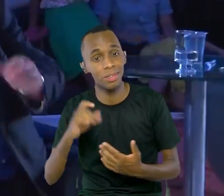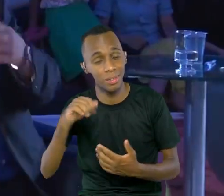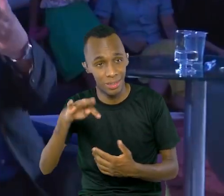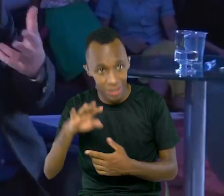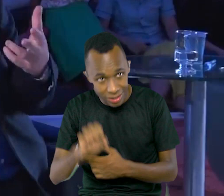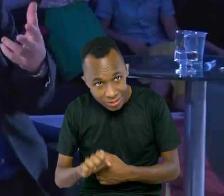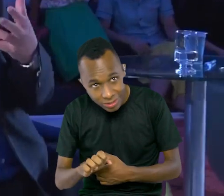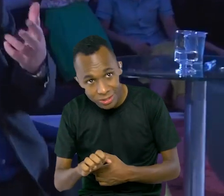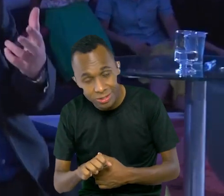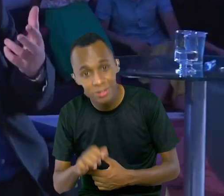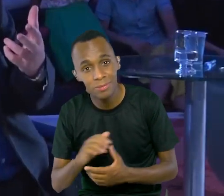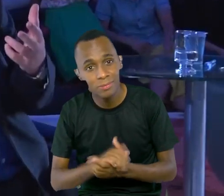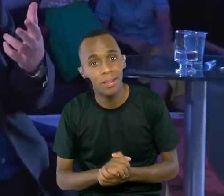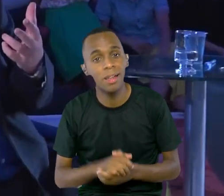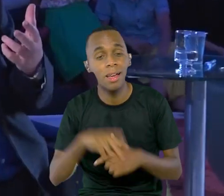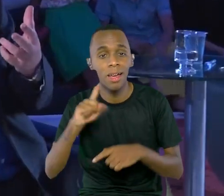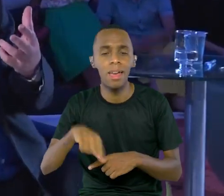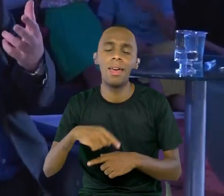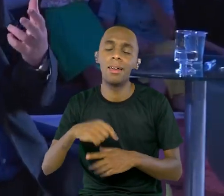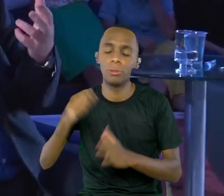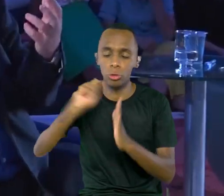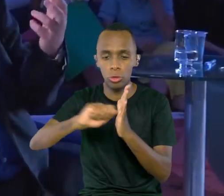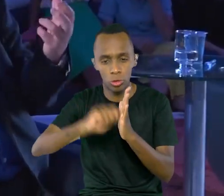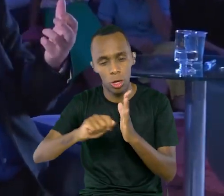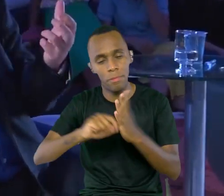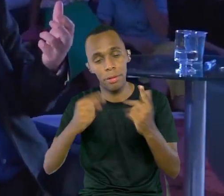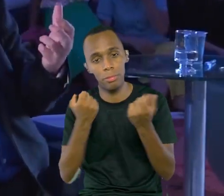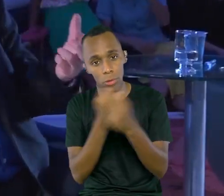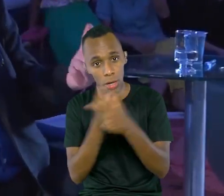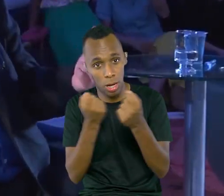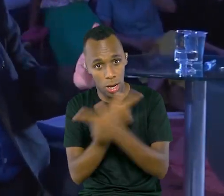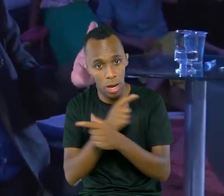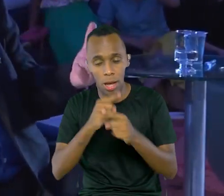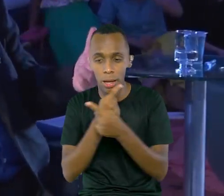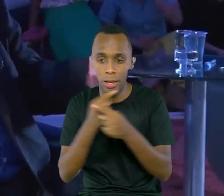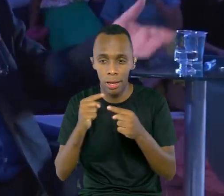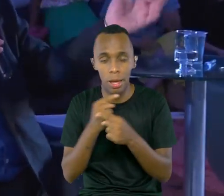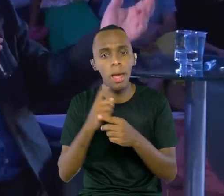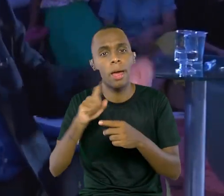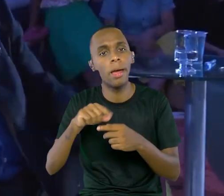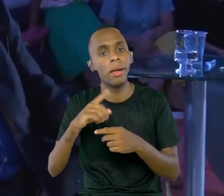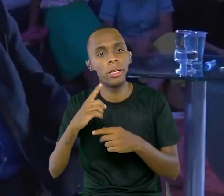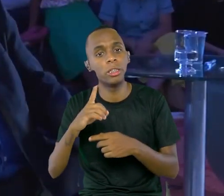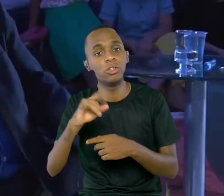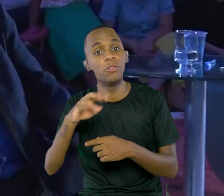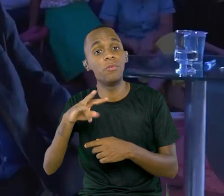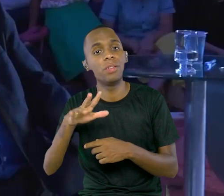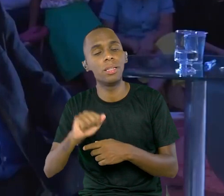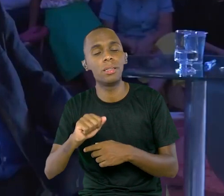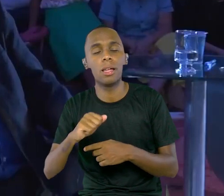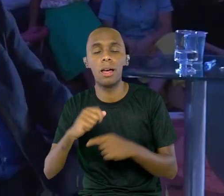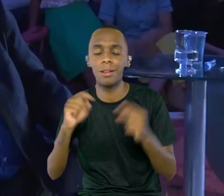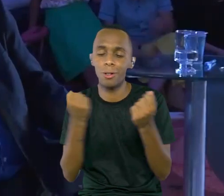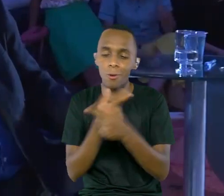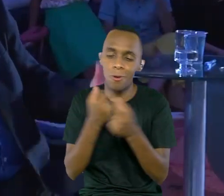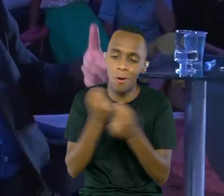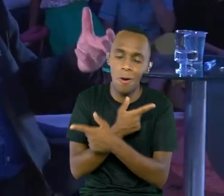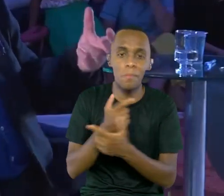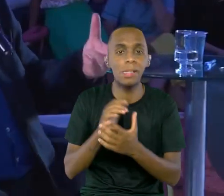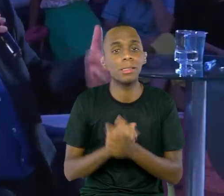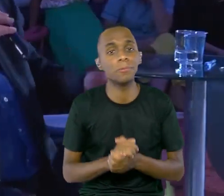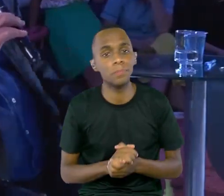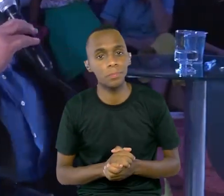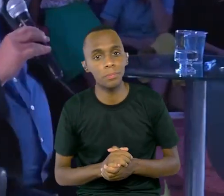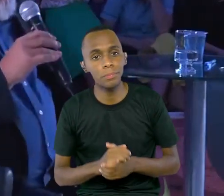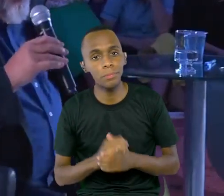grande Dante, ele ao escrever a comédia, depois chamada de Divina Comédia, ele